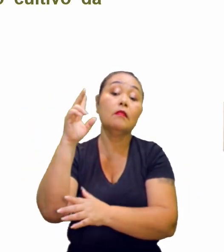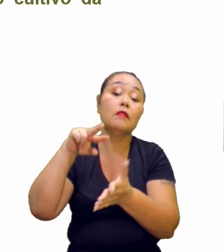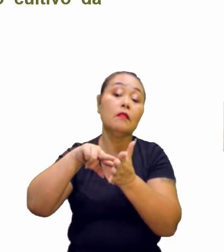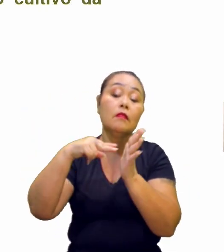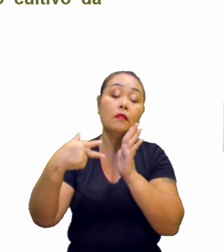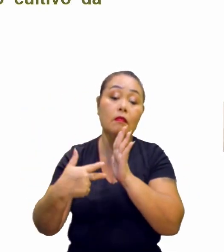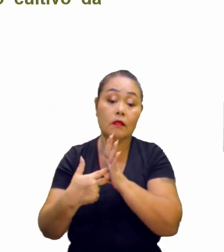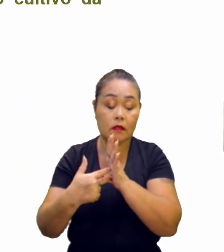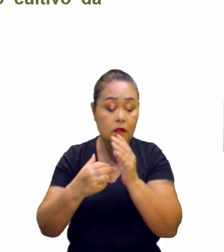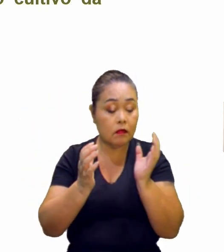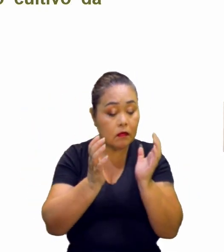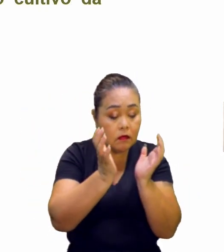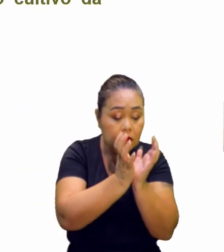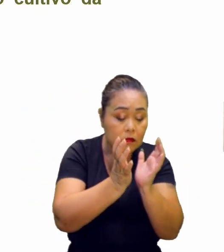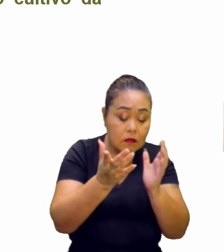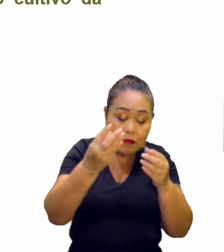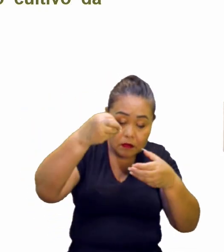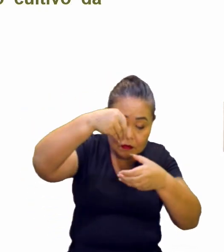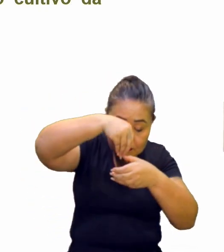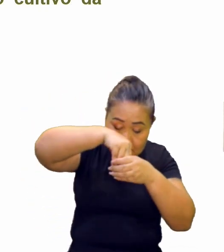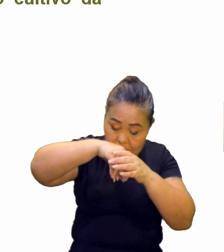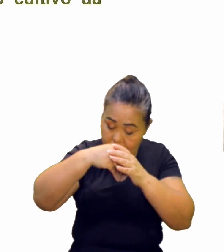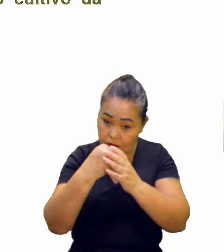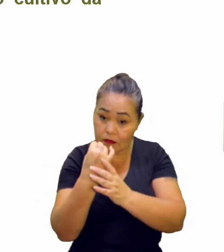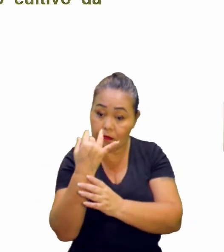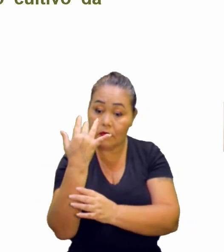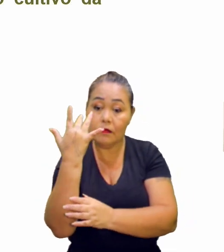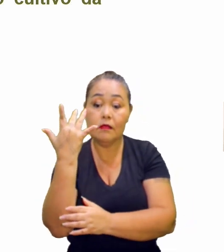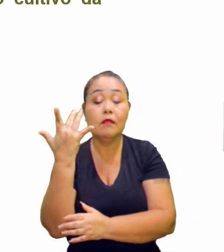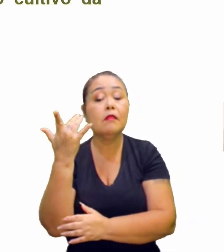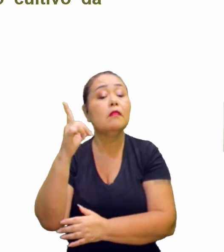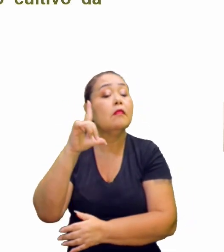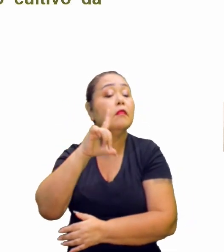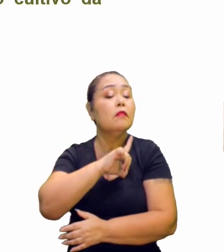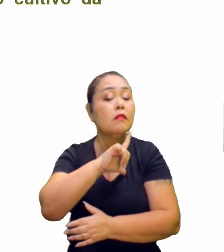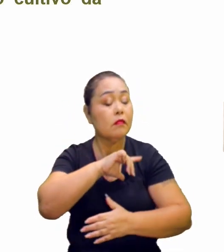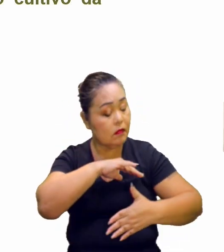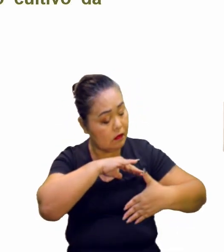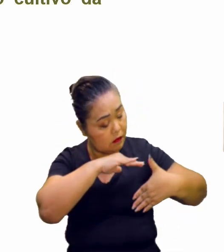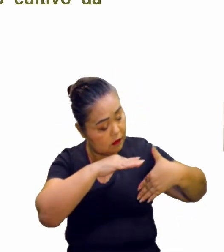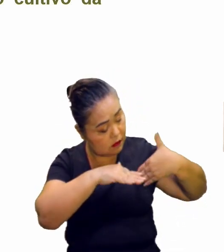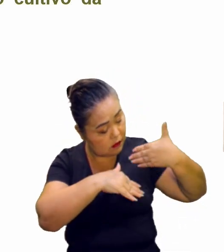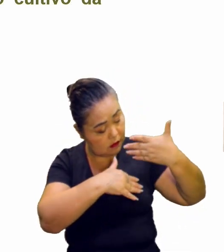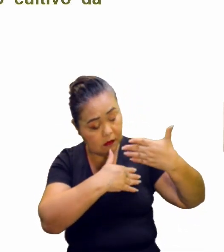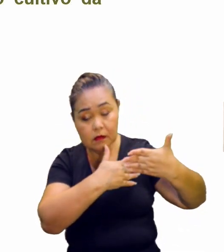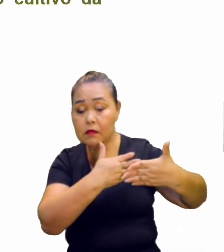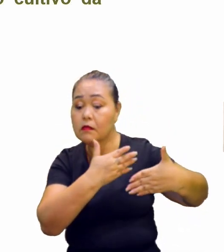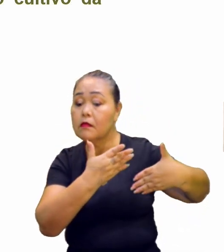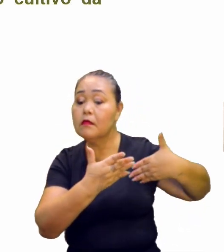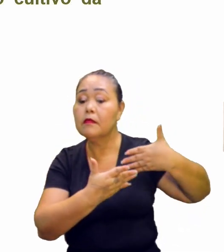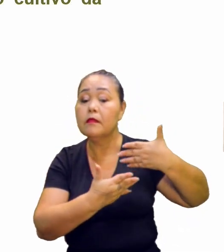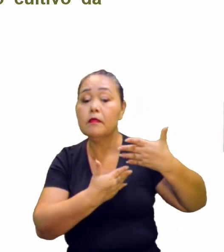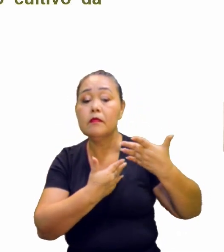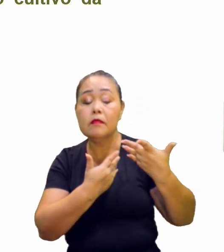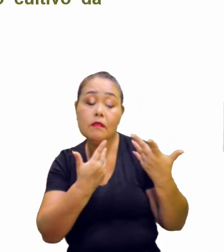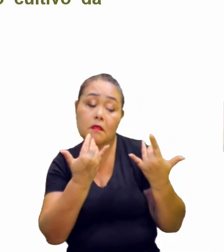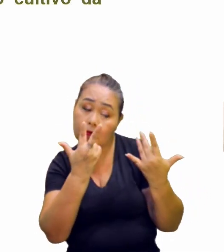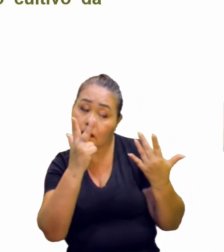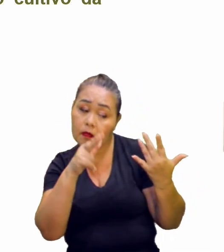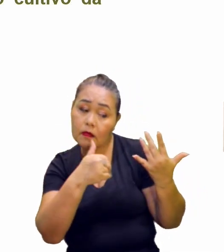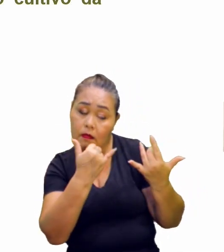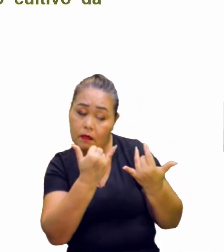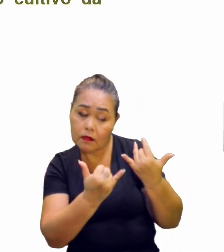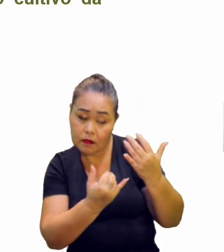as espécies que eu inseri, elas têm toda uma dinâmica que é muito similar ali